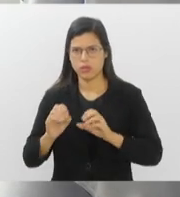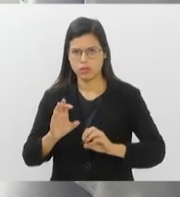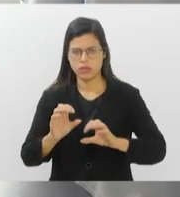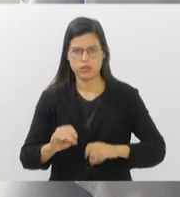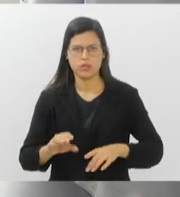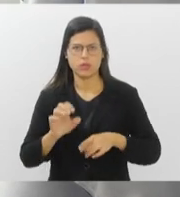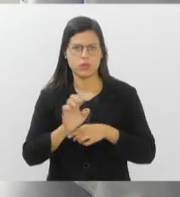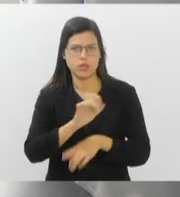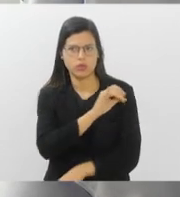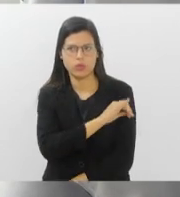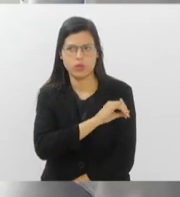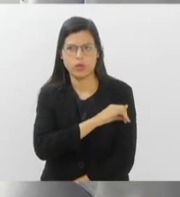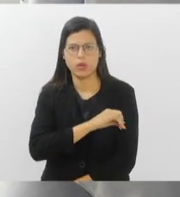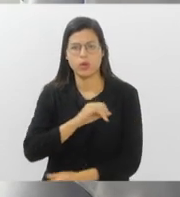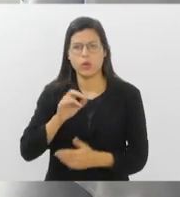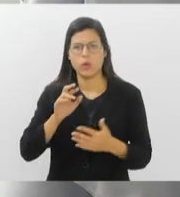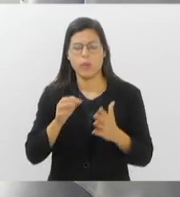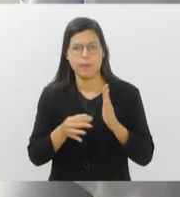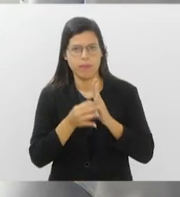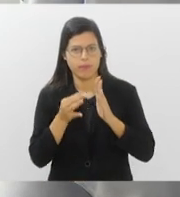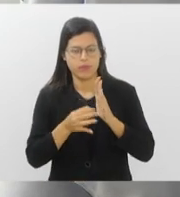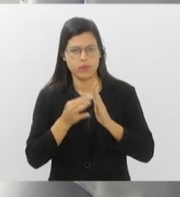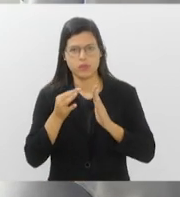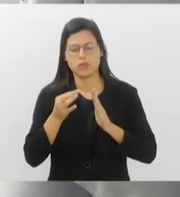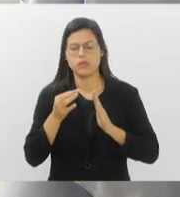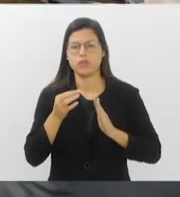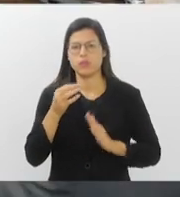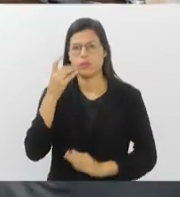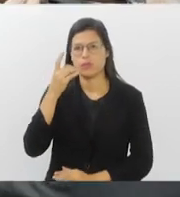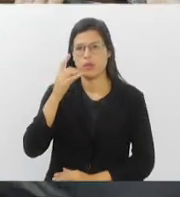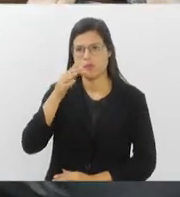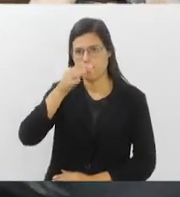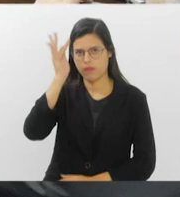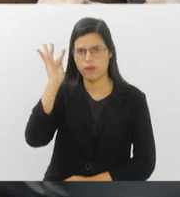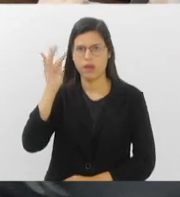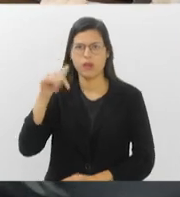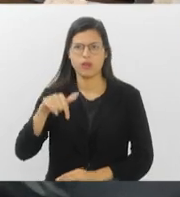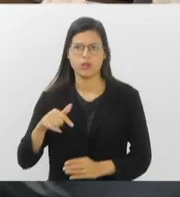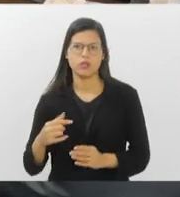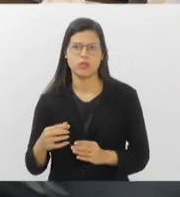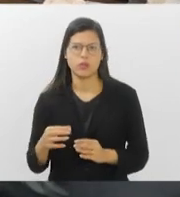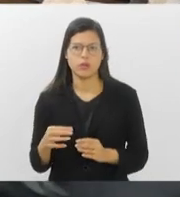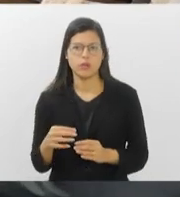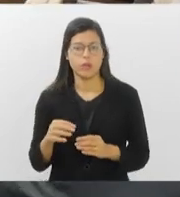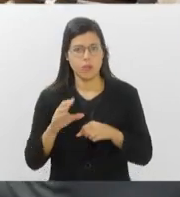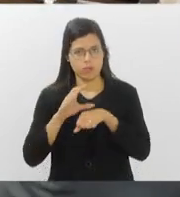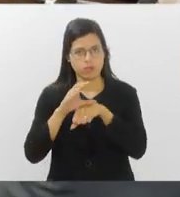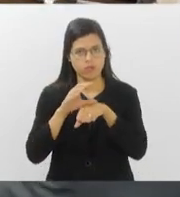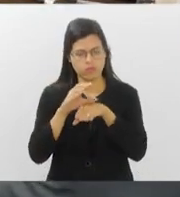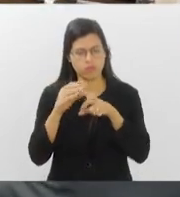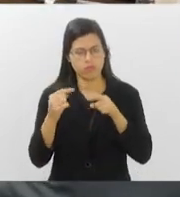Rio de Janeiro. Parecer, deputado Fred Pacheco. Presidente, parecer pela constitucionalidade com emendas,